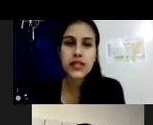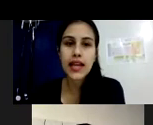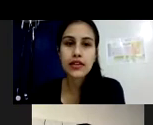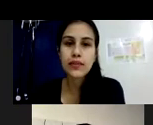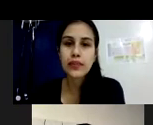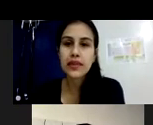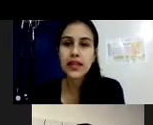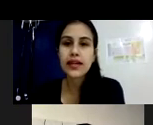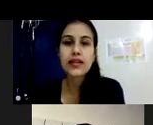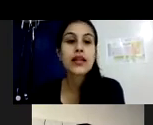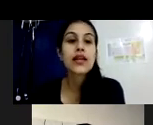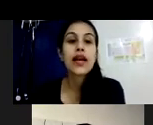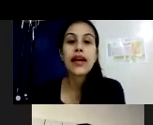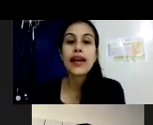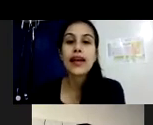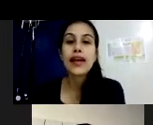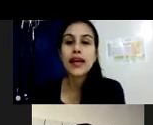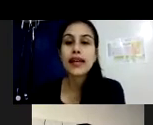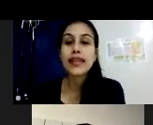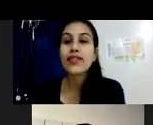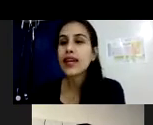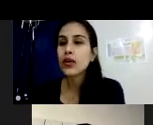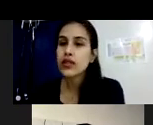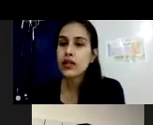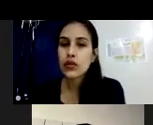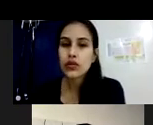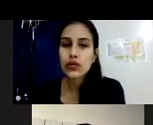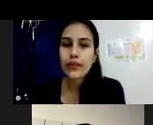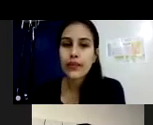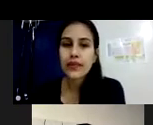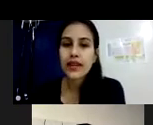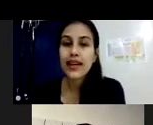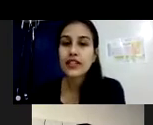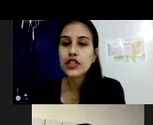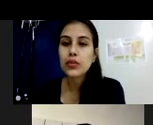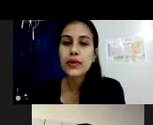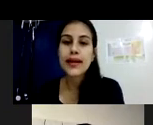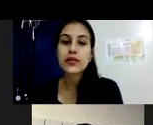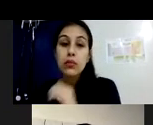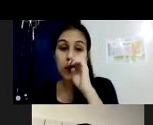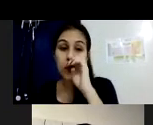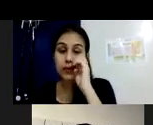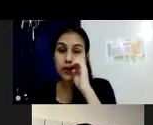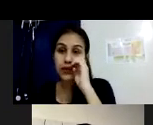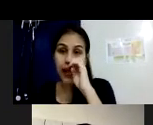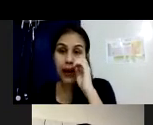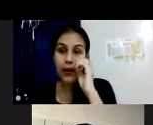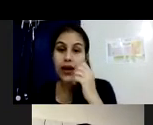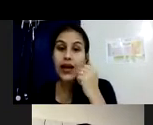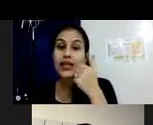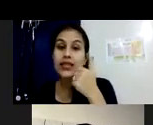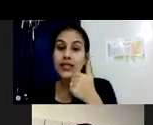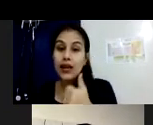do paciente, tá? E avaliar os riscos. Garantir um cuidado